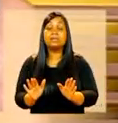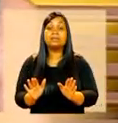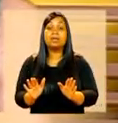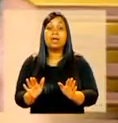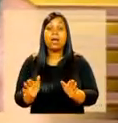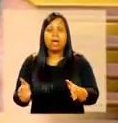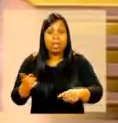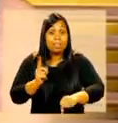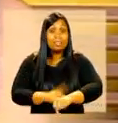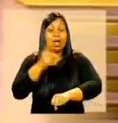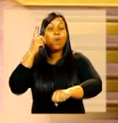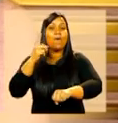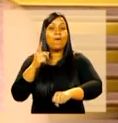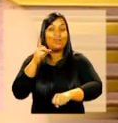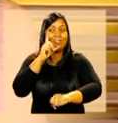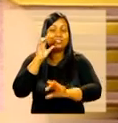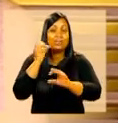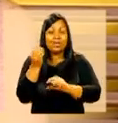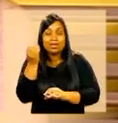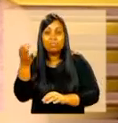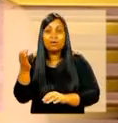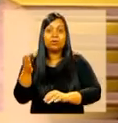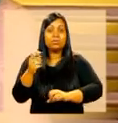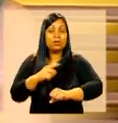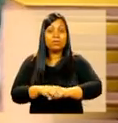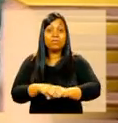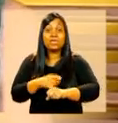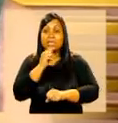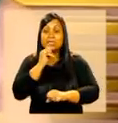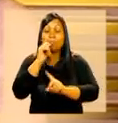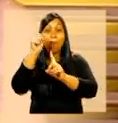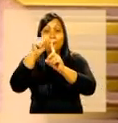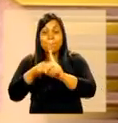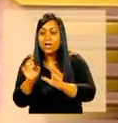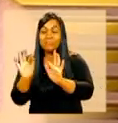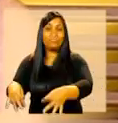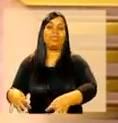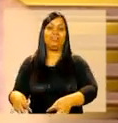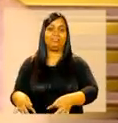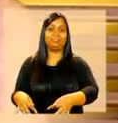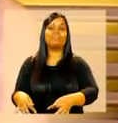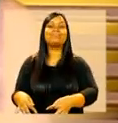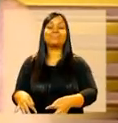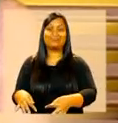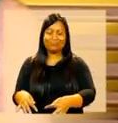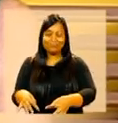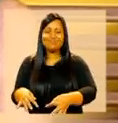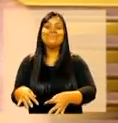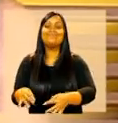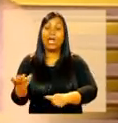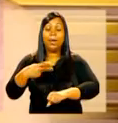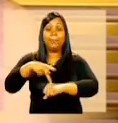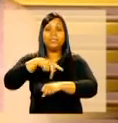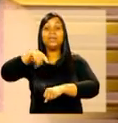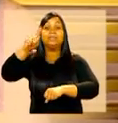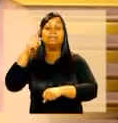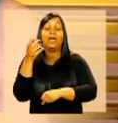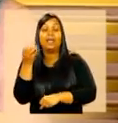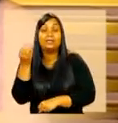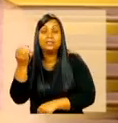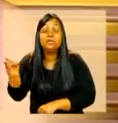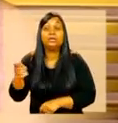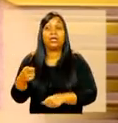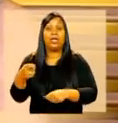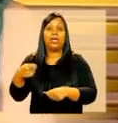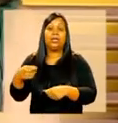a hora que chega na data da viagem, ele vai ver que o passaporte dele vence daqui a um mês. E aí o país que ele vai visitar